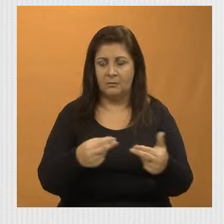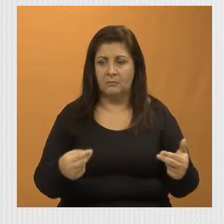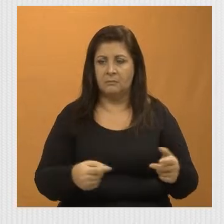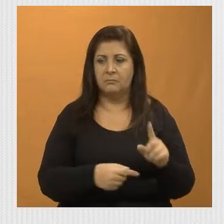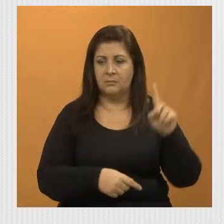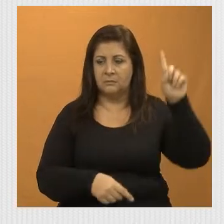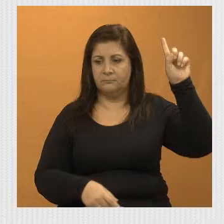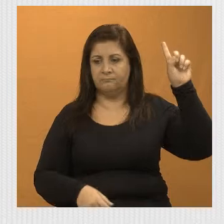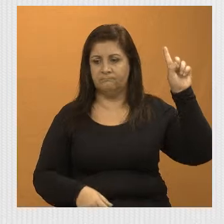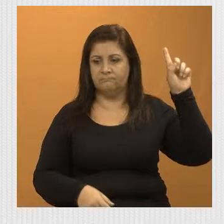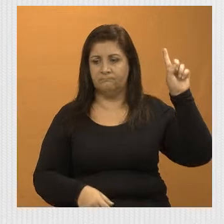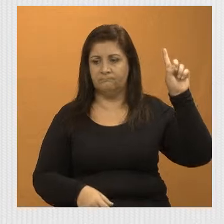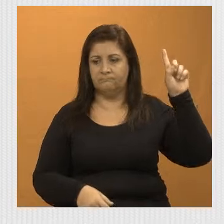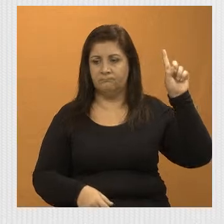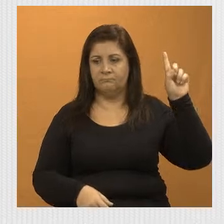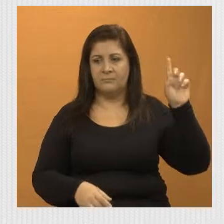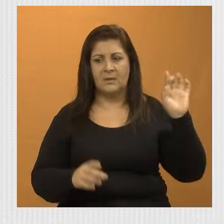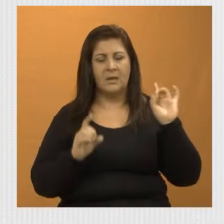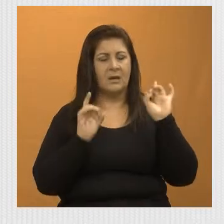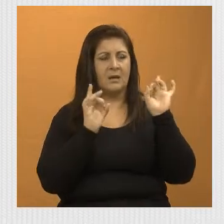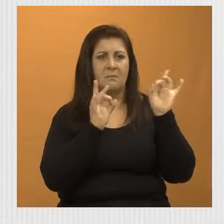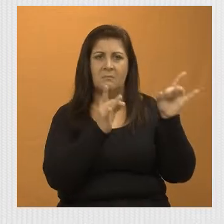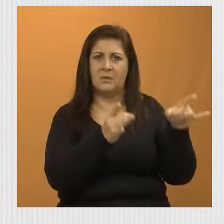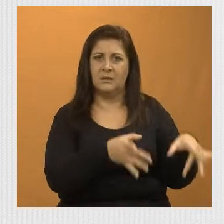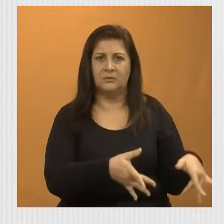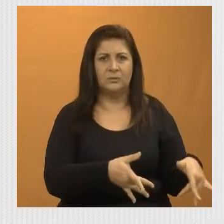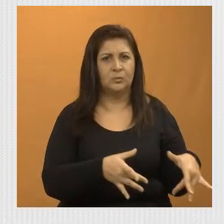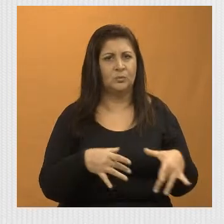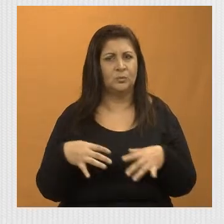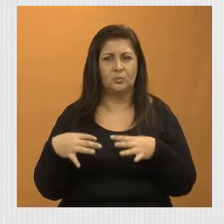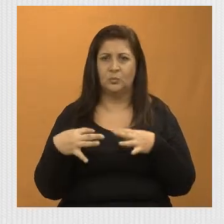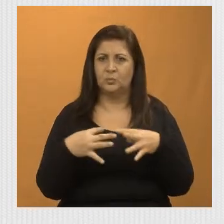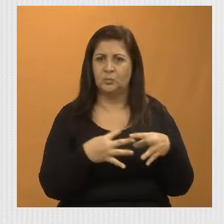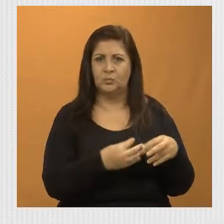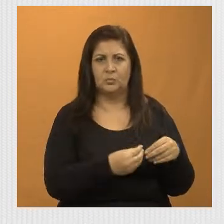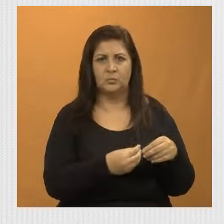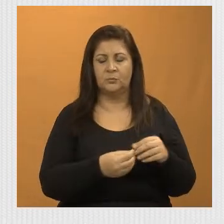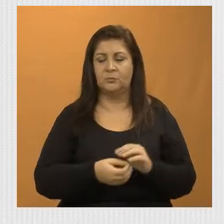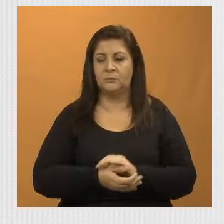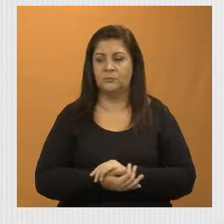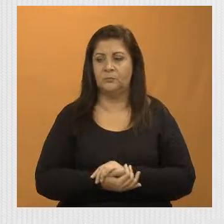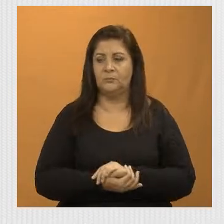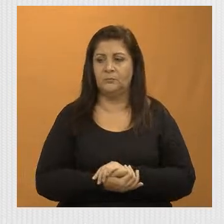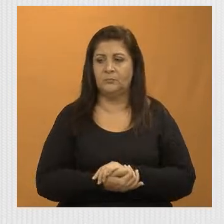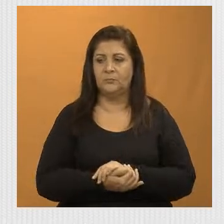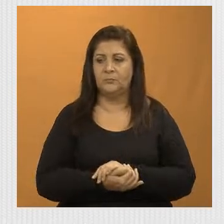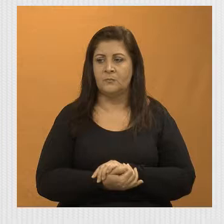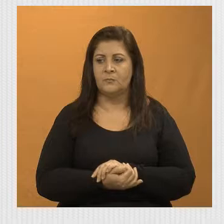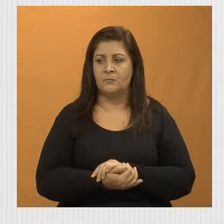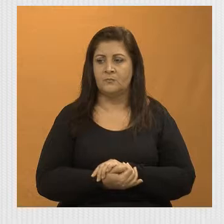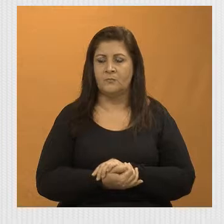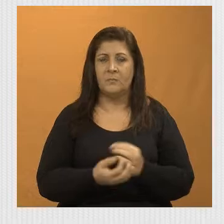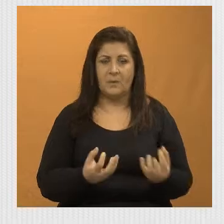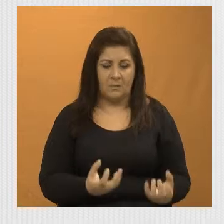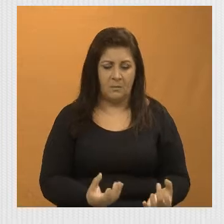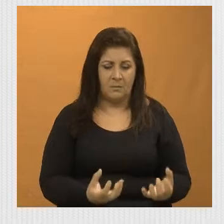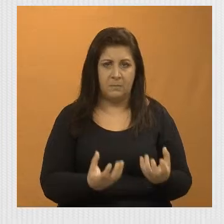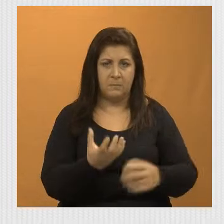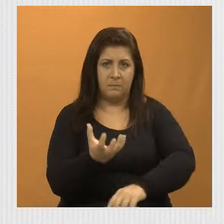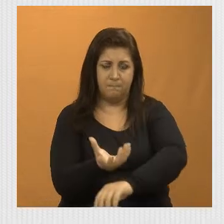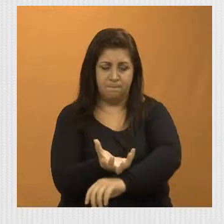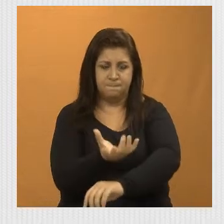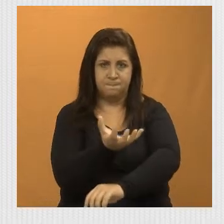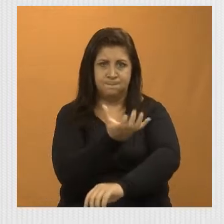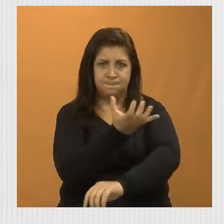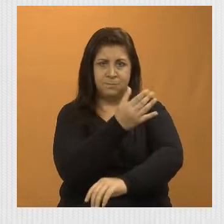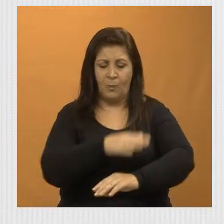estado de abandono. Isso sim é a situação que se encontrava o estádio. Tá? O mato batia mais de 1 metro, o